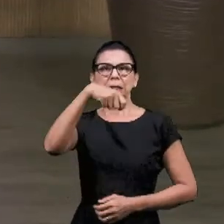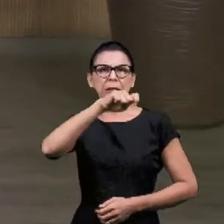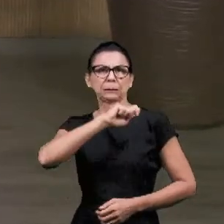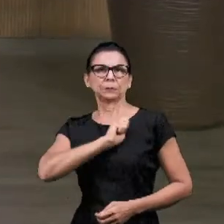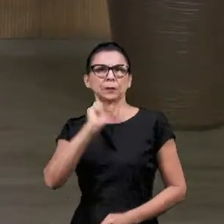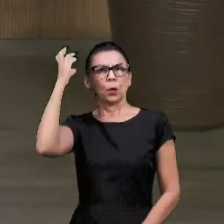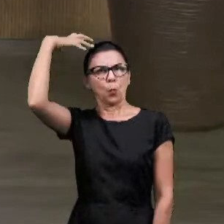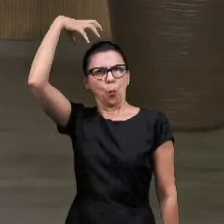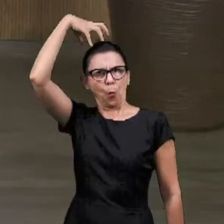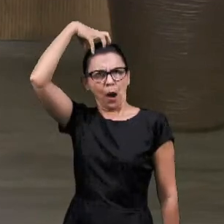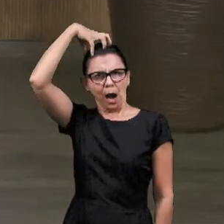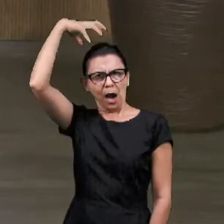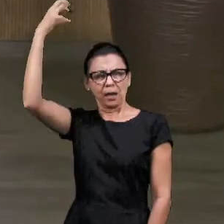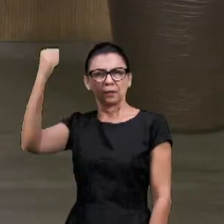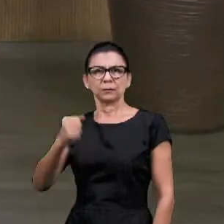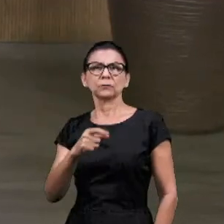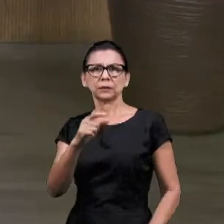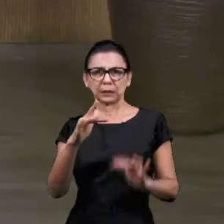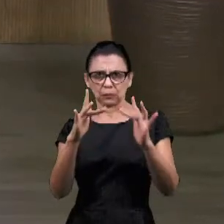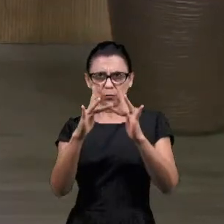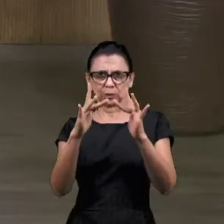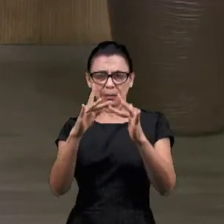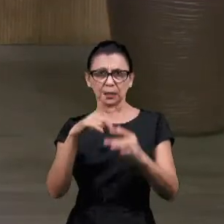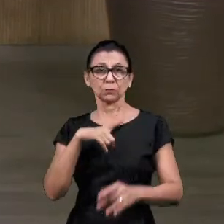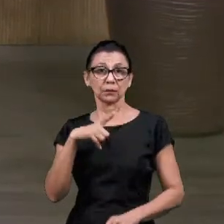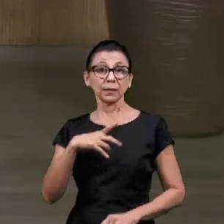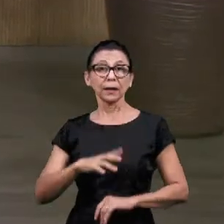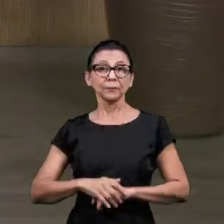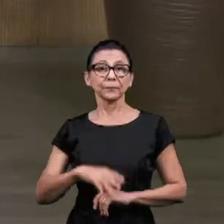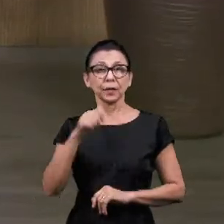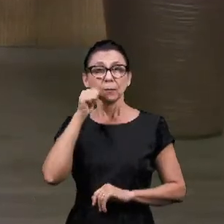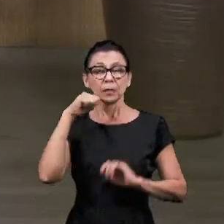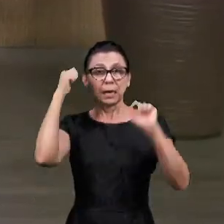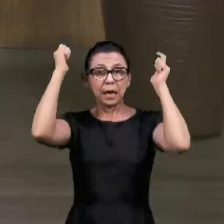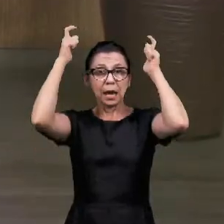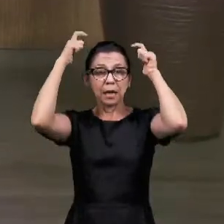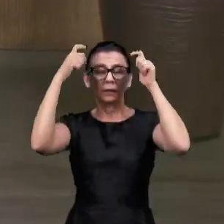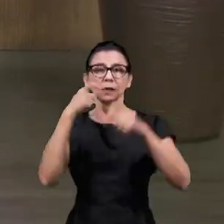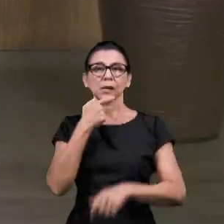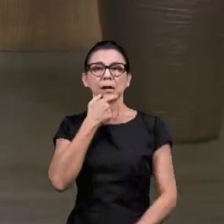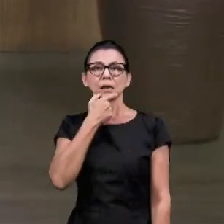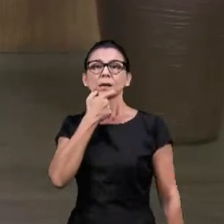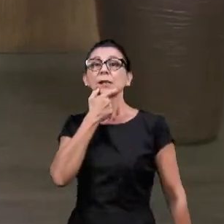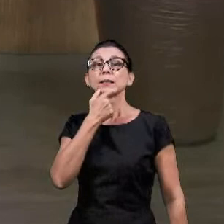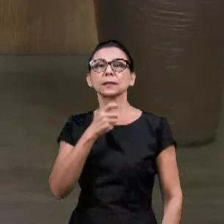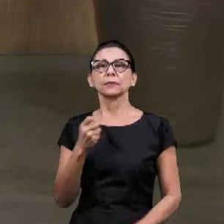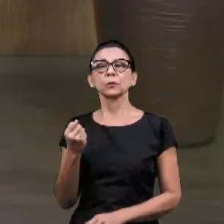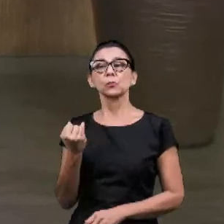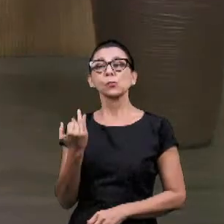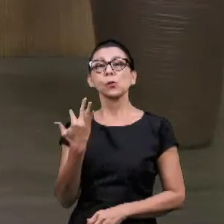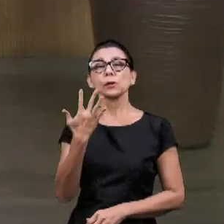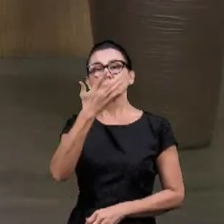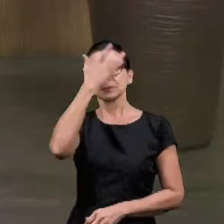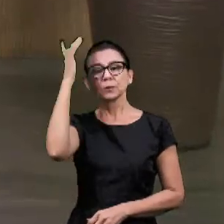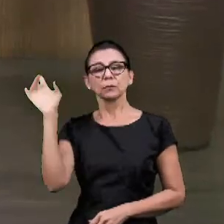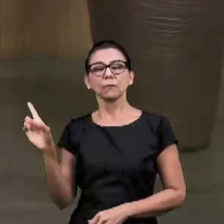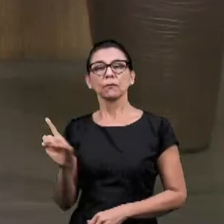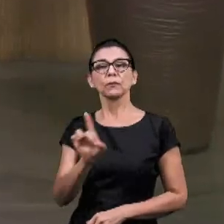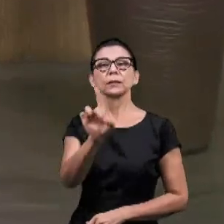que também também tem uma monarquia. Quantos irmãos acham que consegue chegar perto da rainha da Inglaterra para conversar com